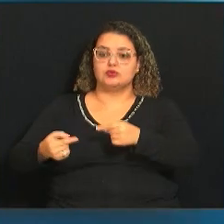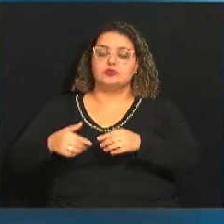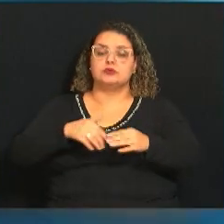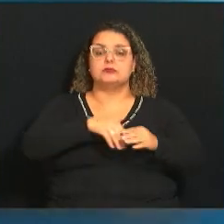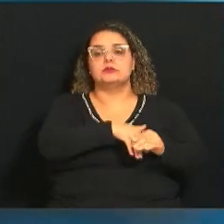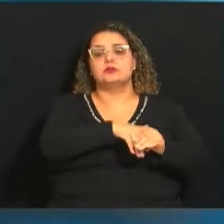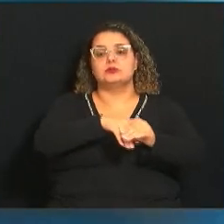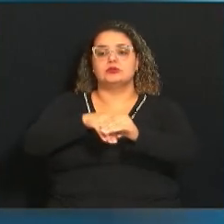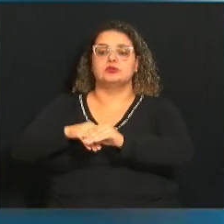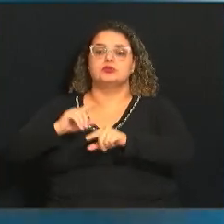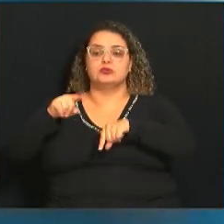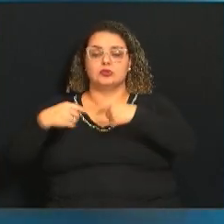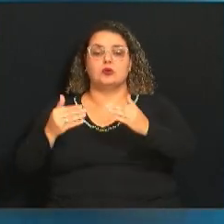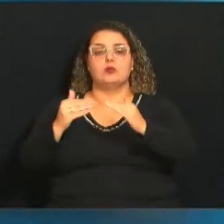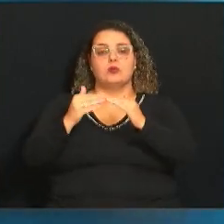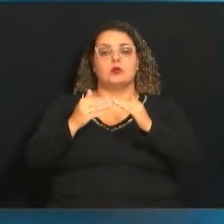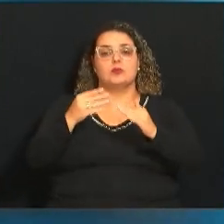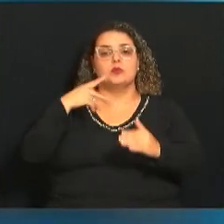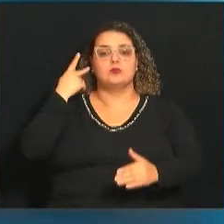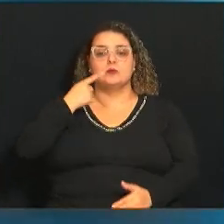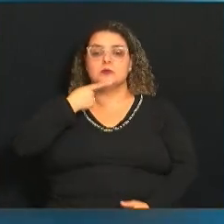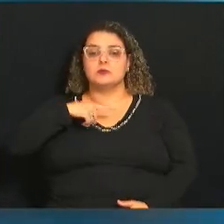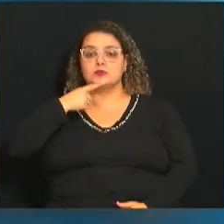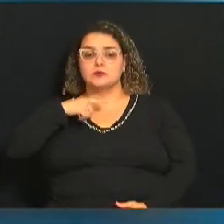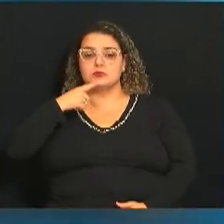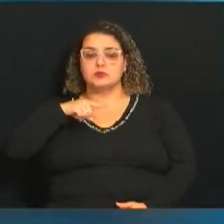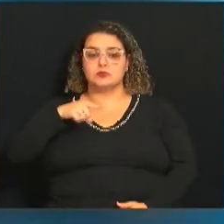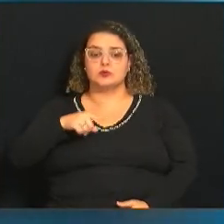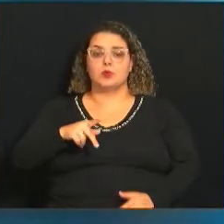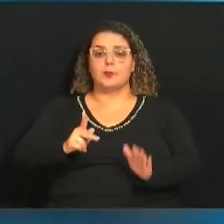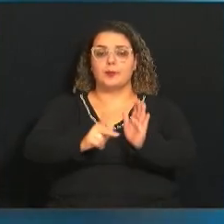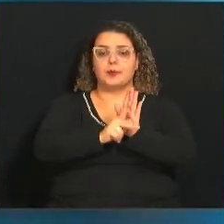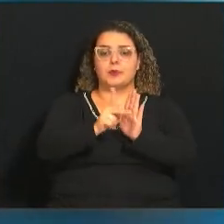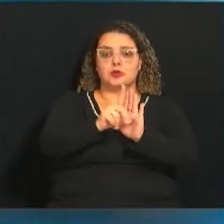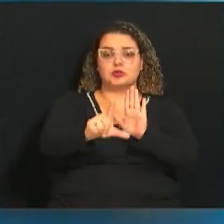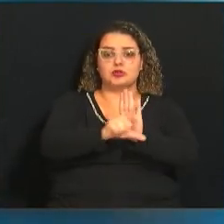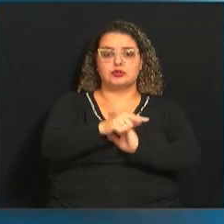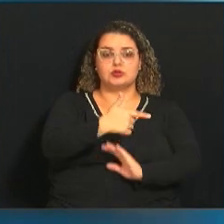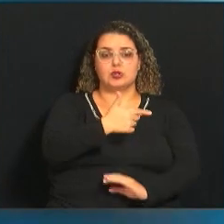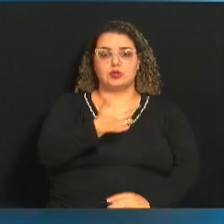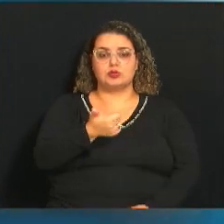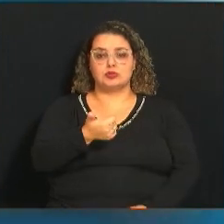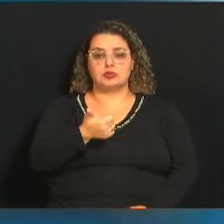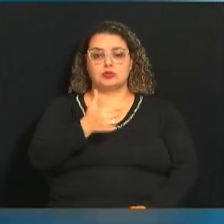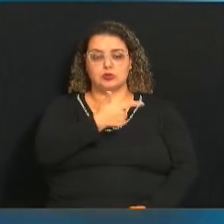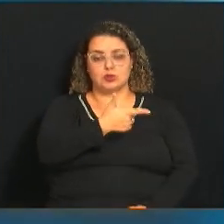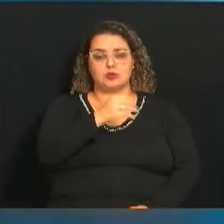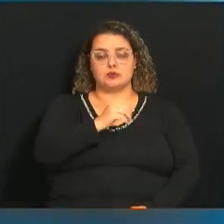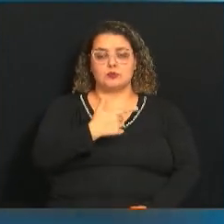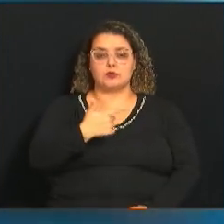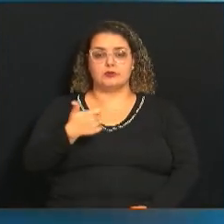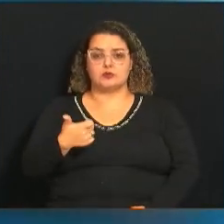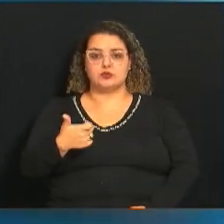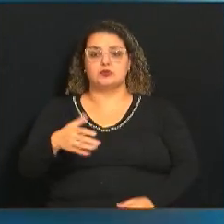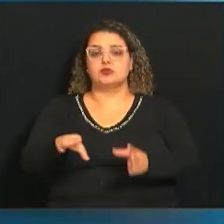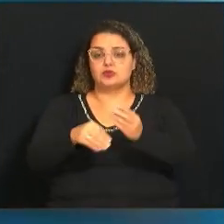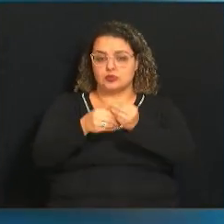esses adolescentes. Segundo o projeto de lei, cabe a responsabilidade à Prefeitura de verificar se a criança